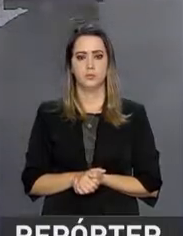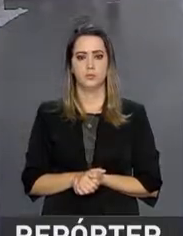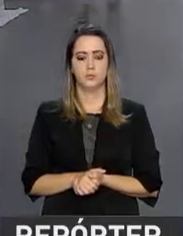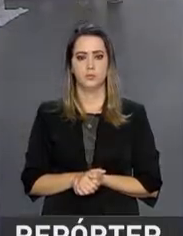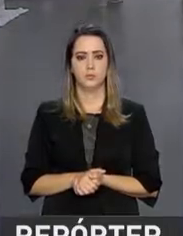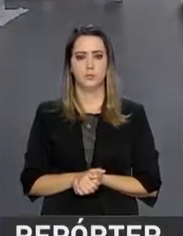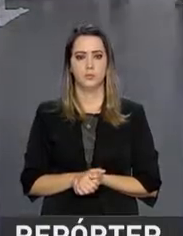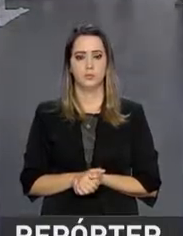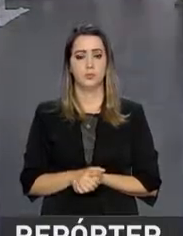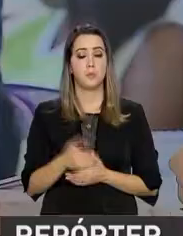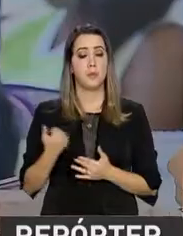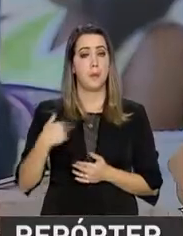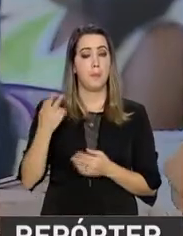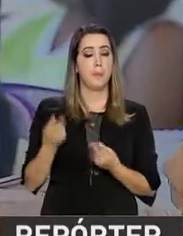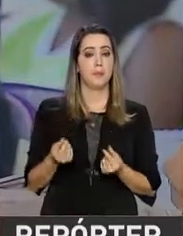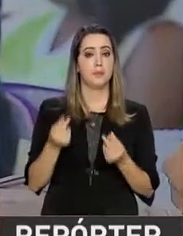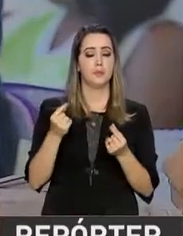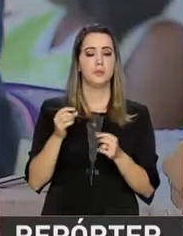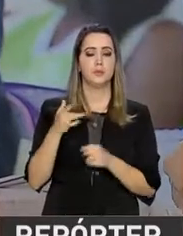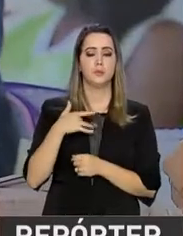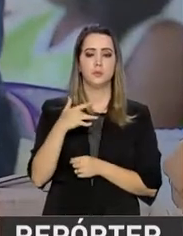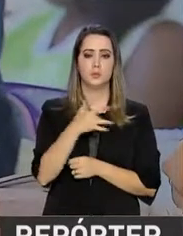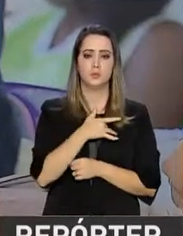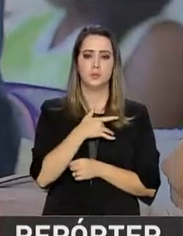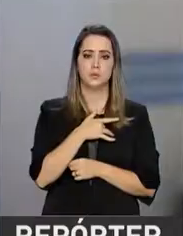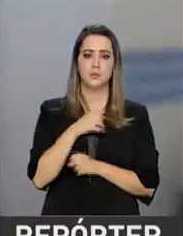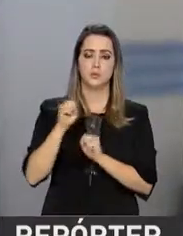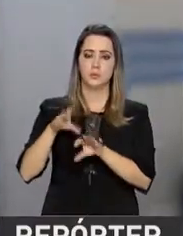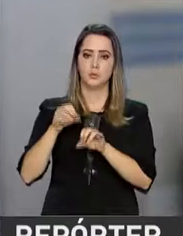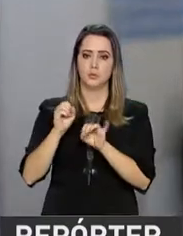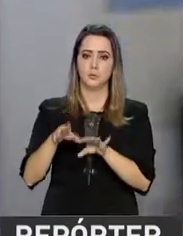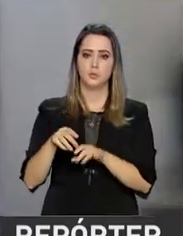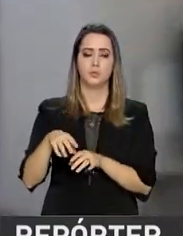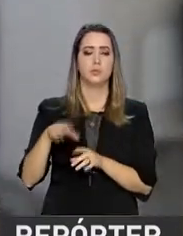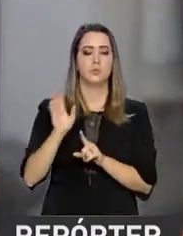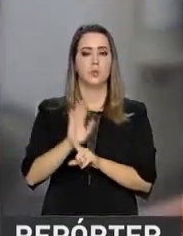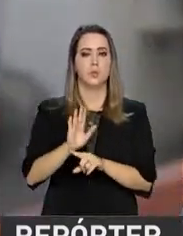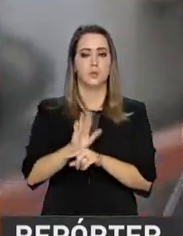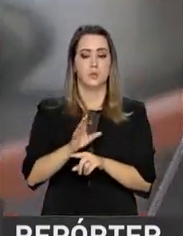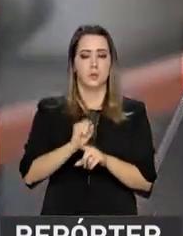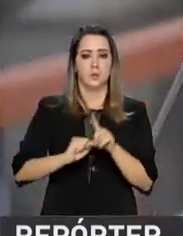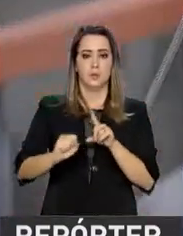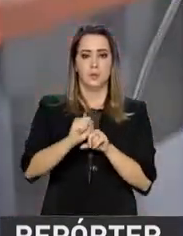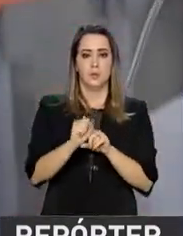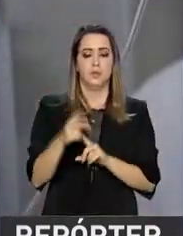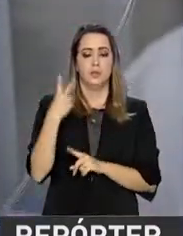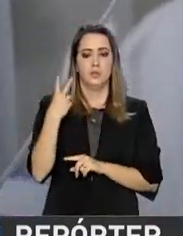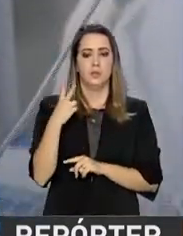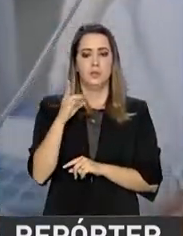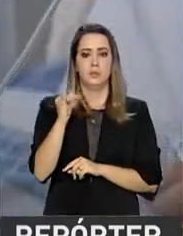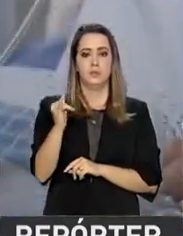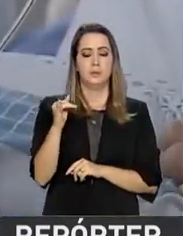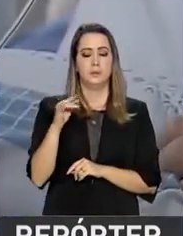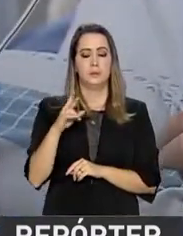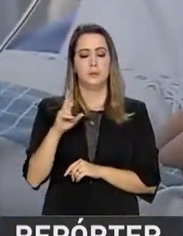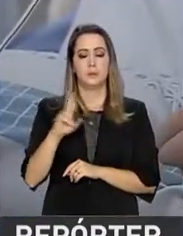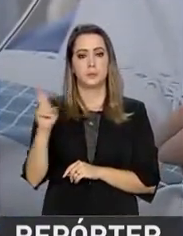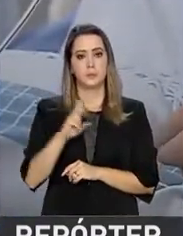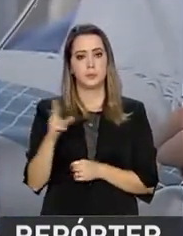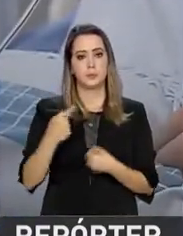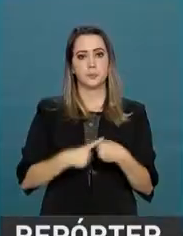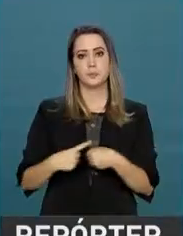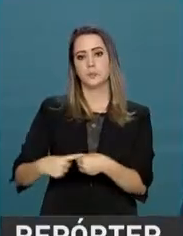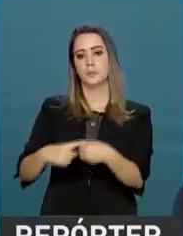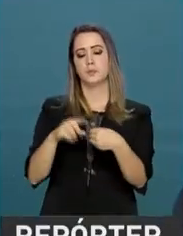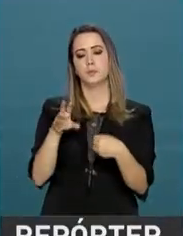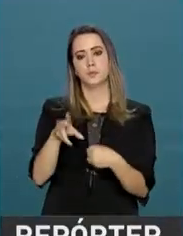Mais recursos para saúde, educação e assistência social. O governo liberou 2 bilhões para repasses aos municípios de todo o